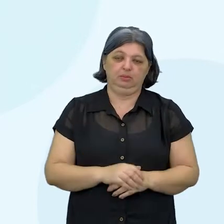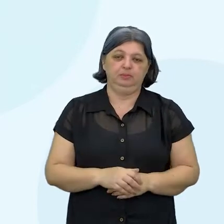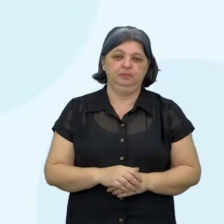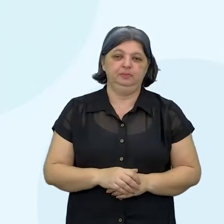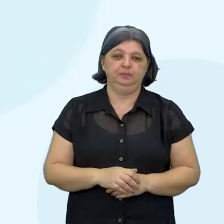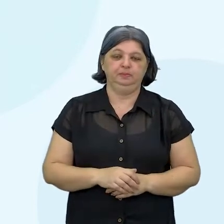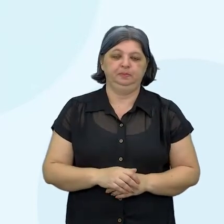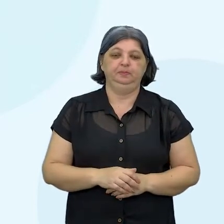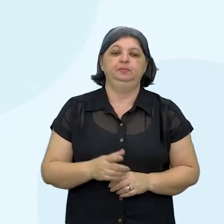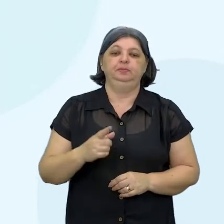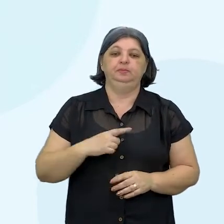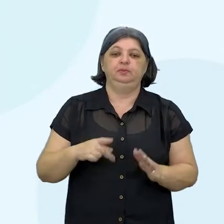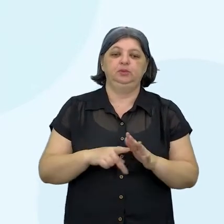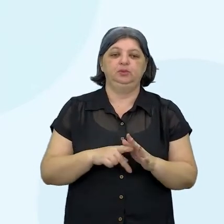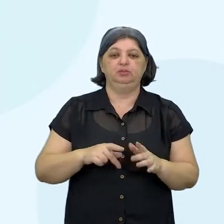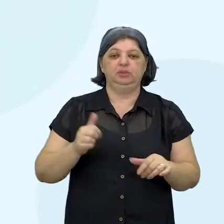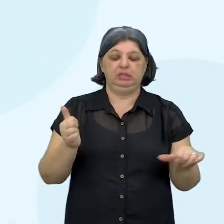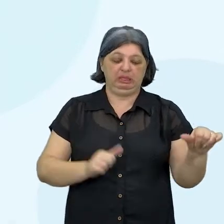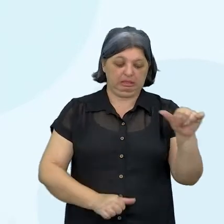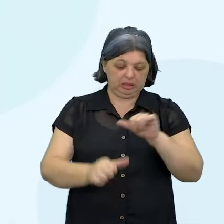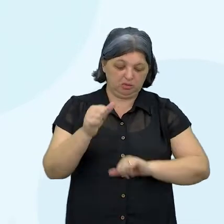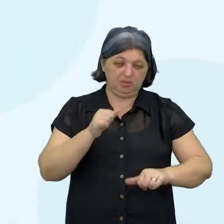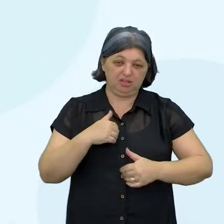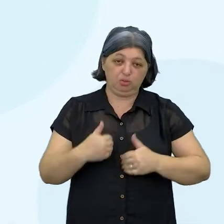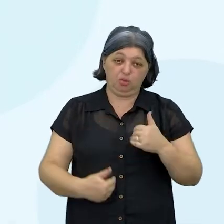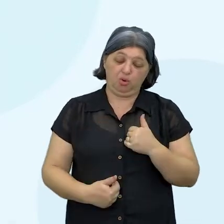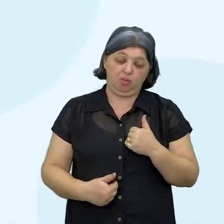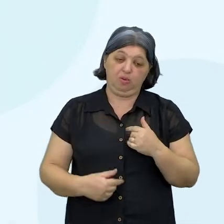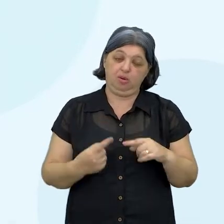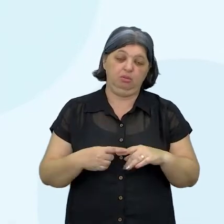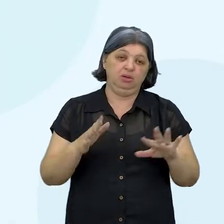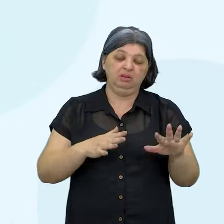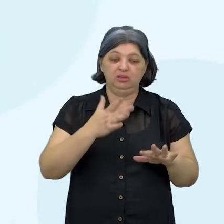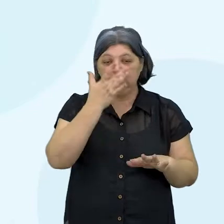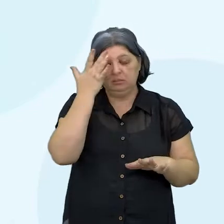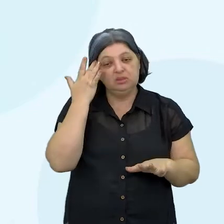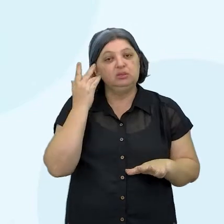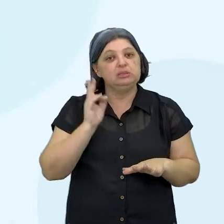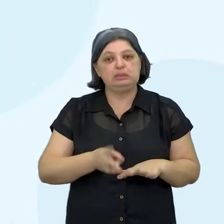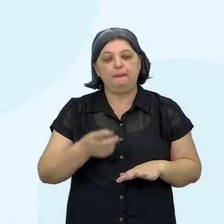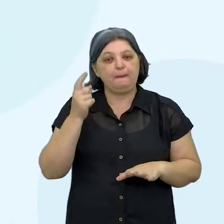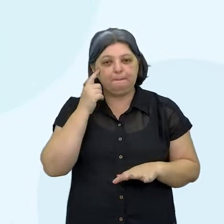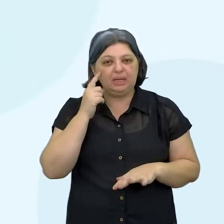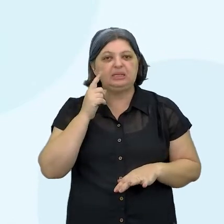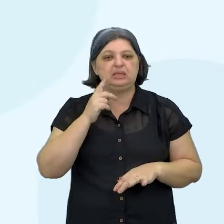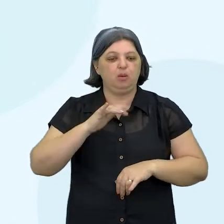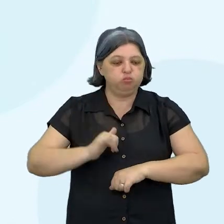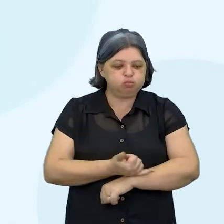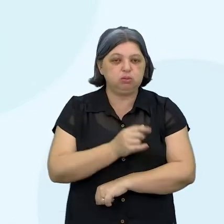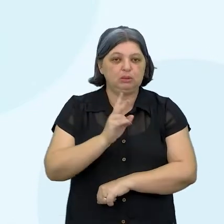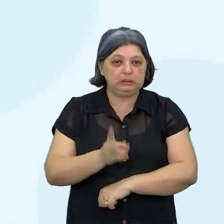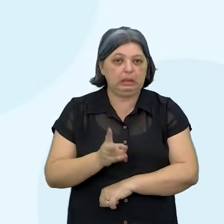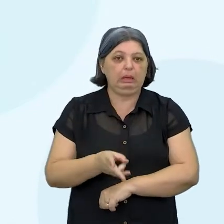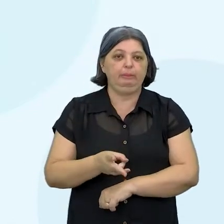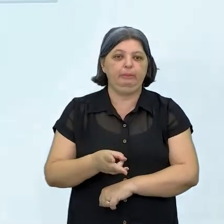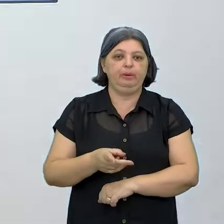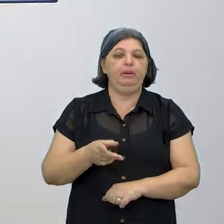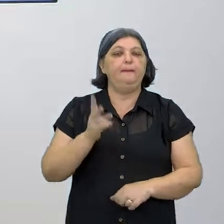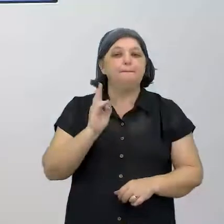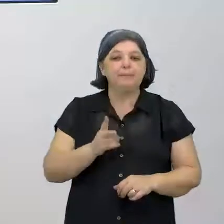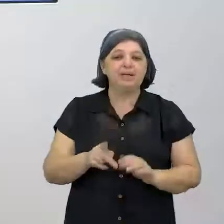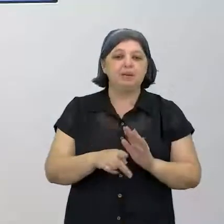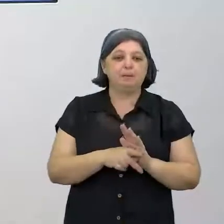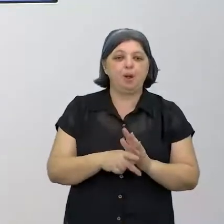à dismorfia corporal, porque normalmente são pessoas que elas sempre se acham acima do peso, mesmo muitas vezes estando abaixo de um